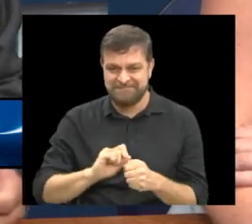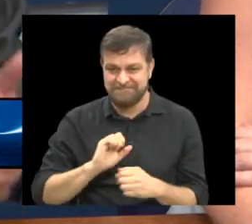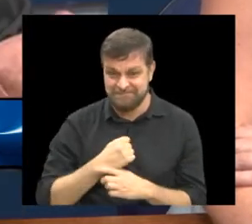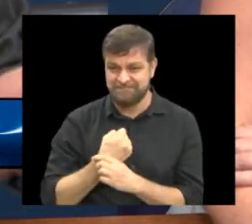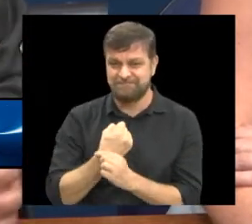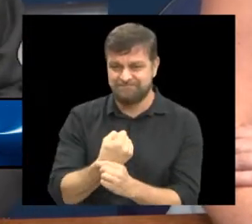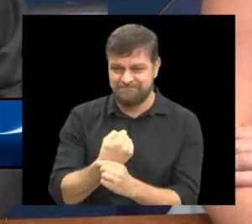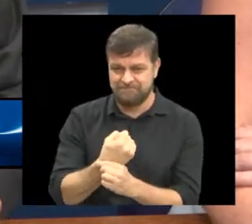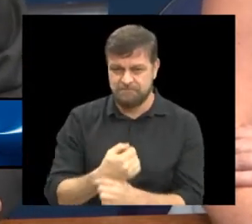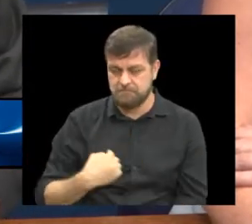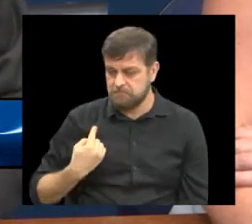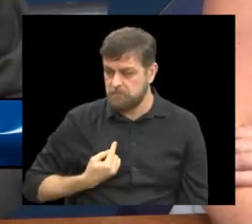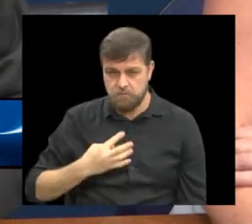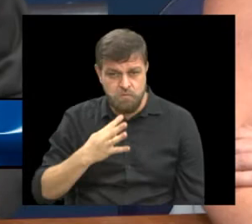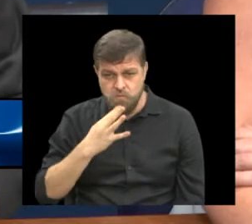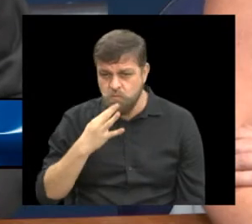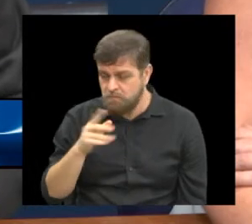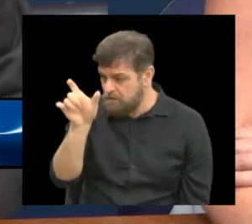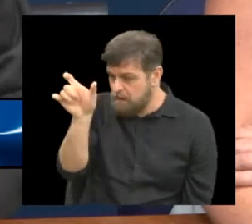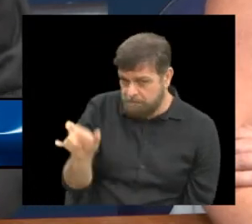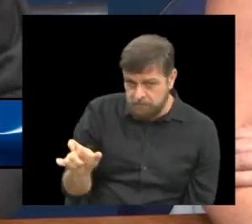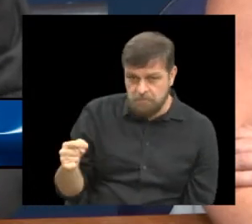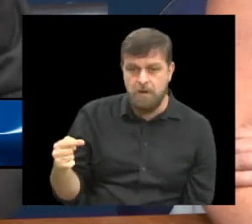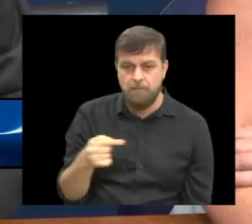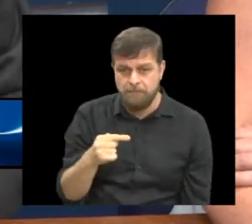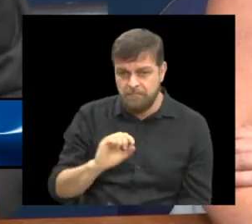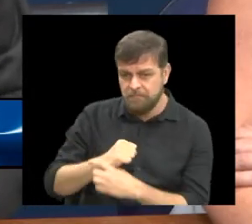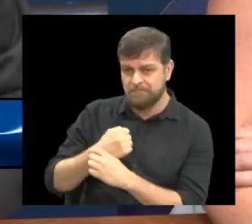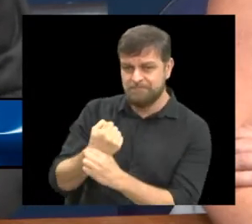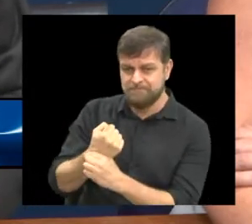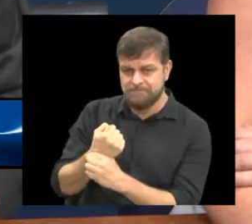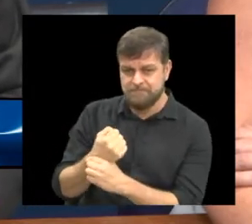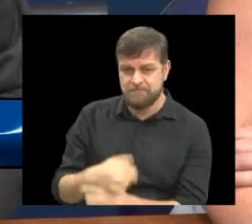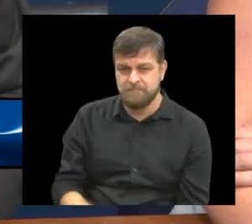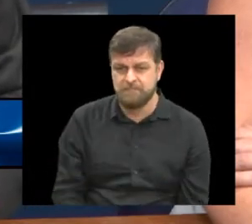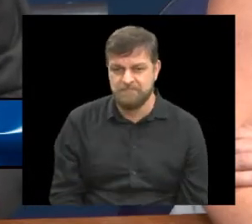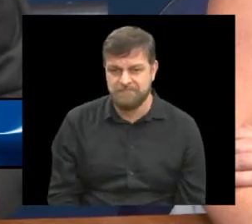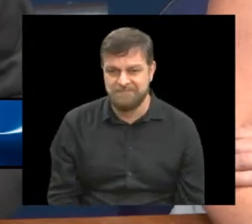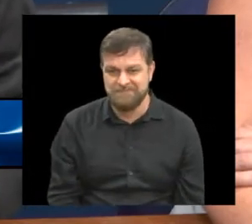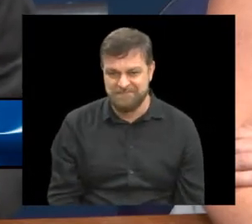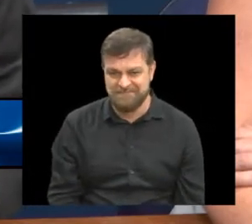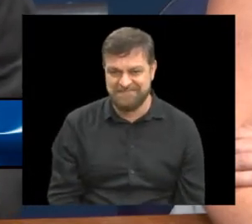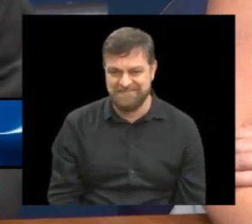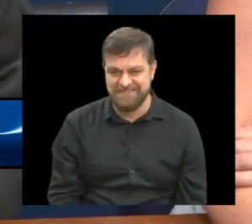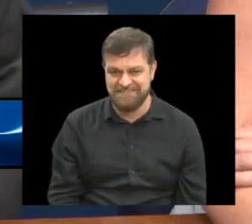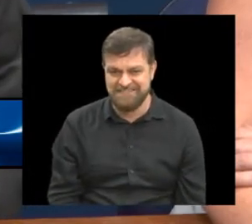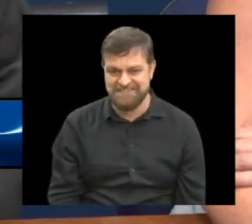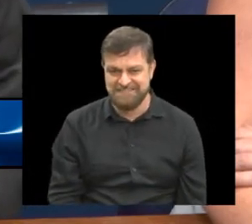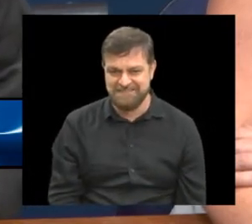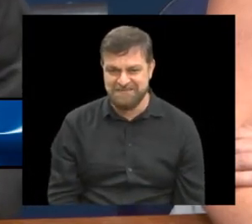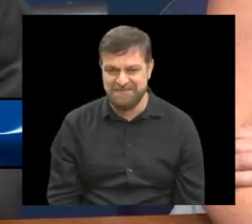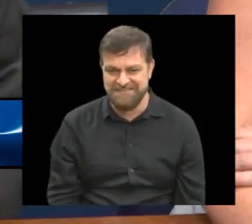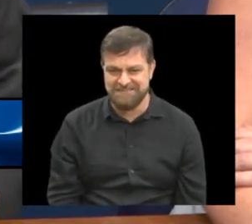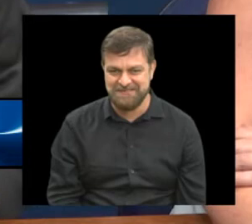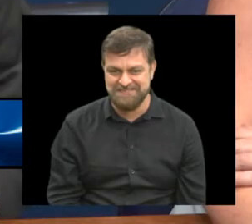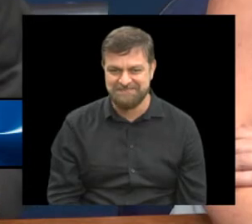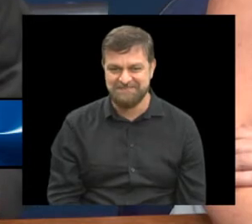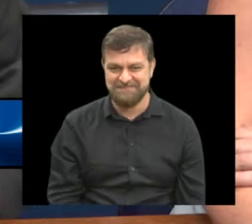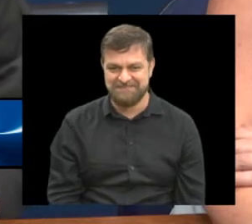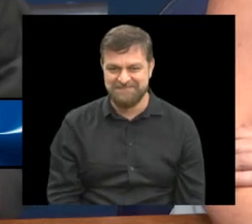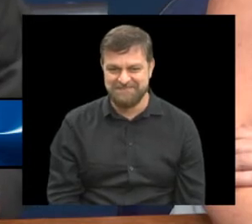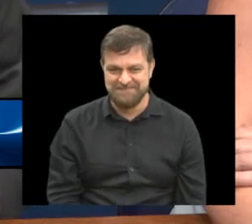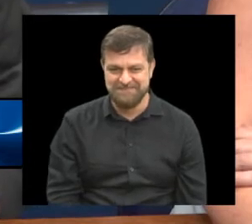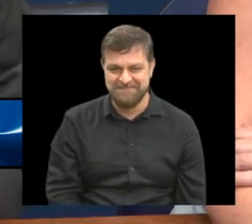ao menos, às vezes, nem conhecer a pessoa. E eles têm que ser muito mais reconhecidos, muito